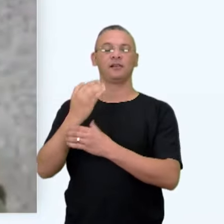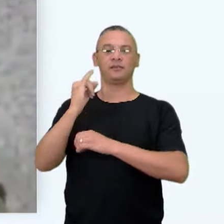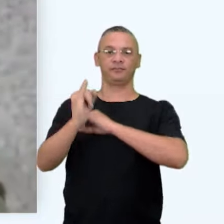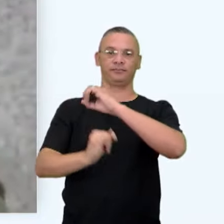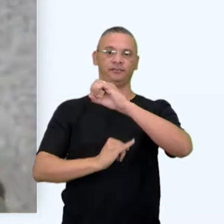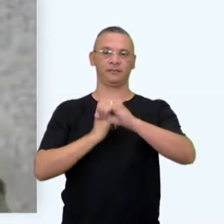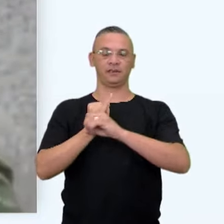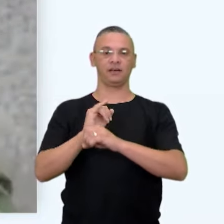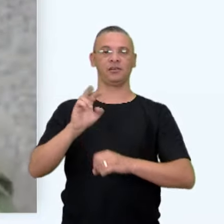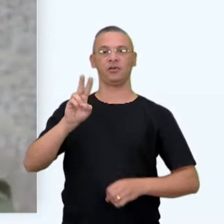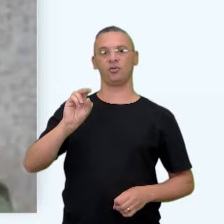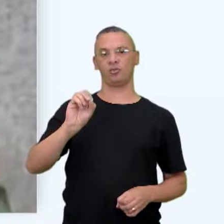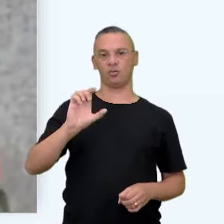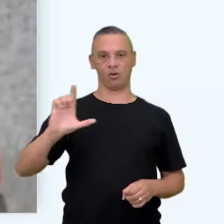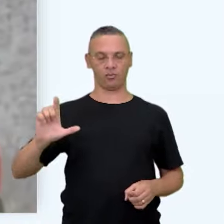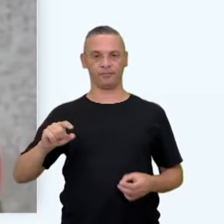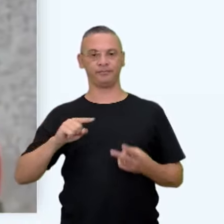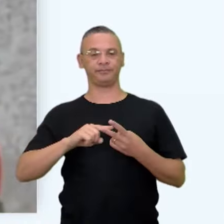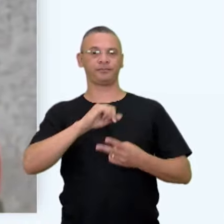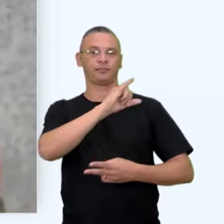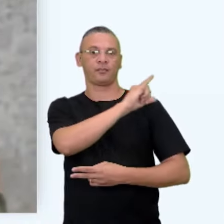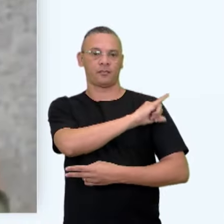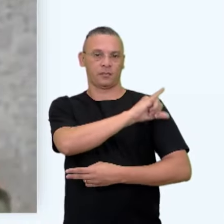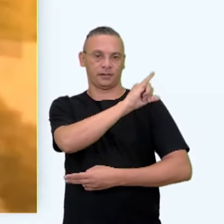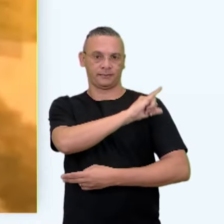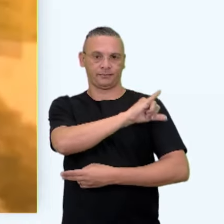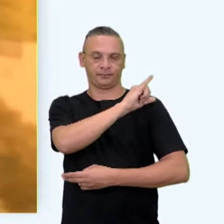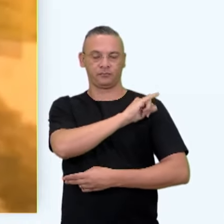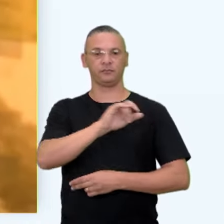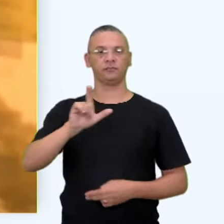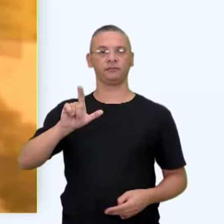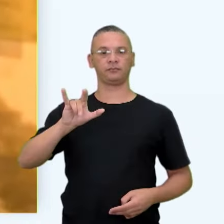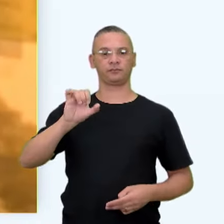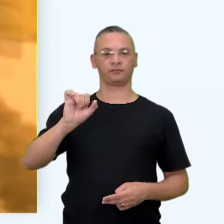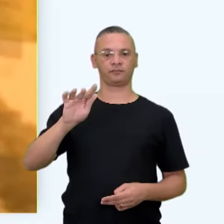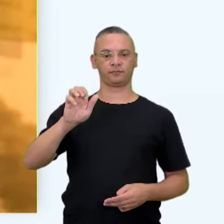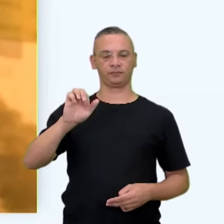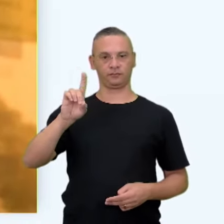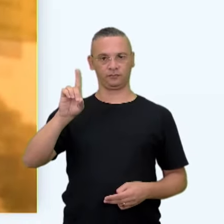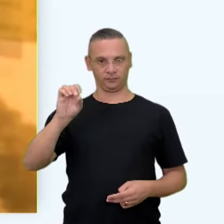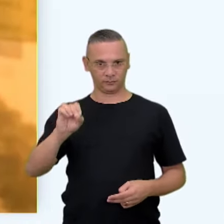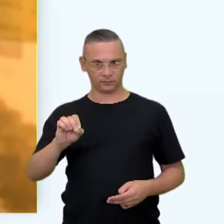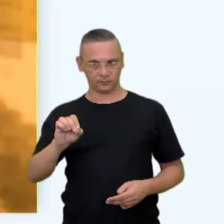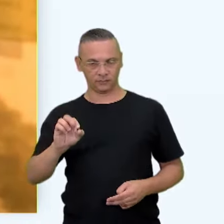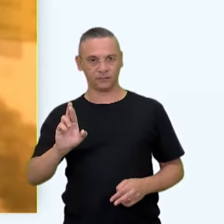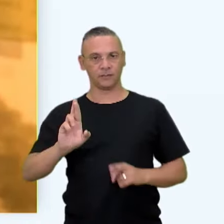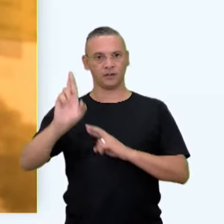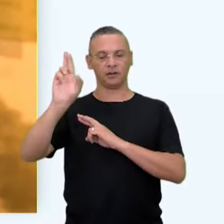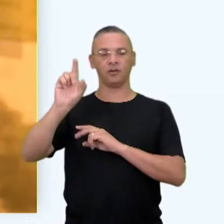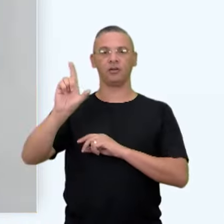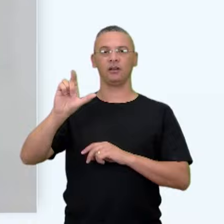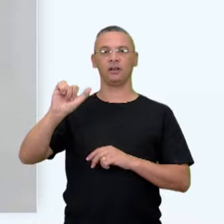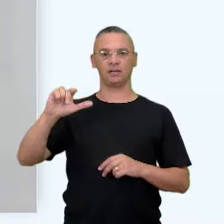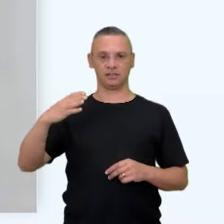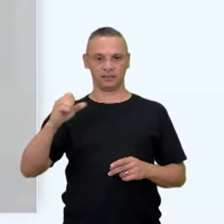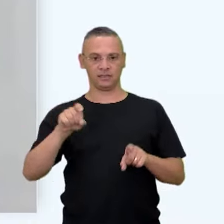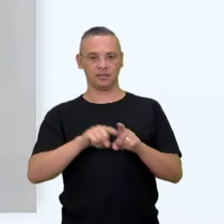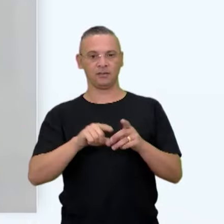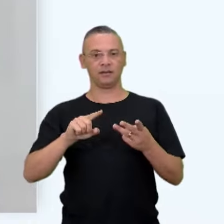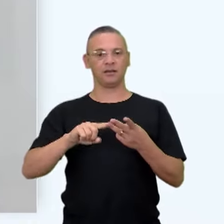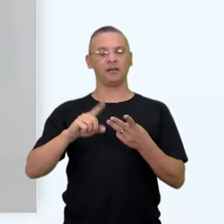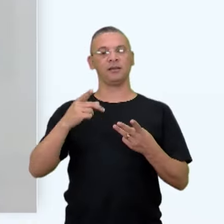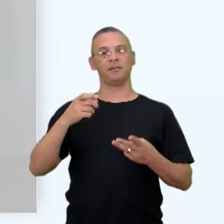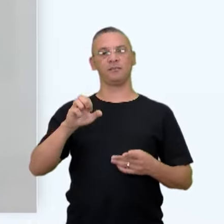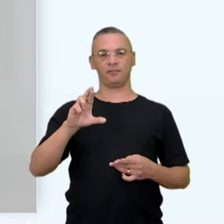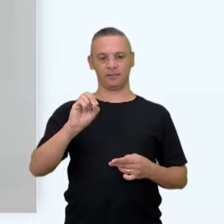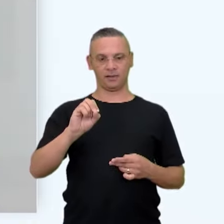do UOL. Aqui no Rio, jornalistas Luiz Fernando Gomes, editor-chefe do Diário Lance, e Pedro Doria, editor